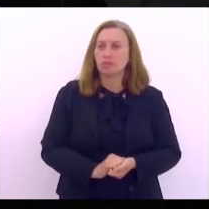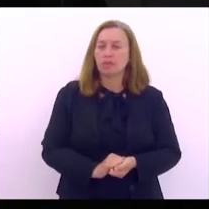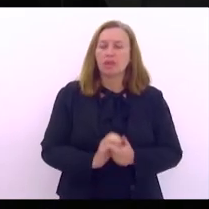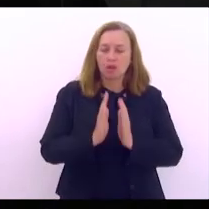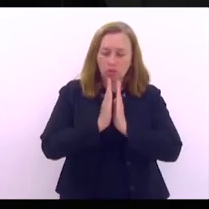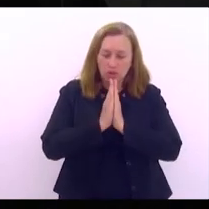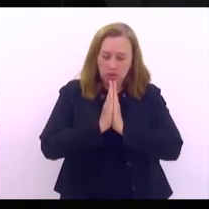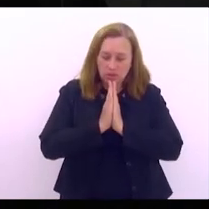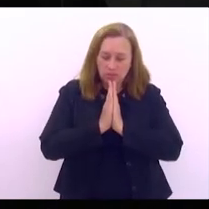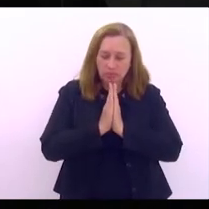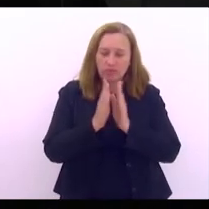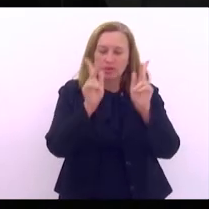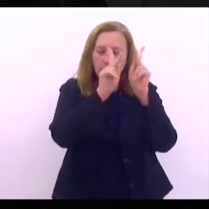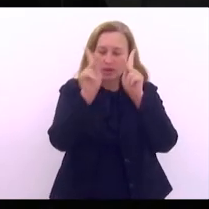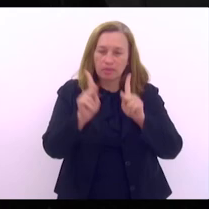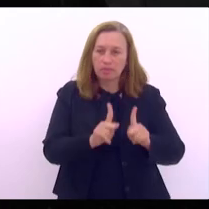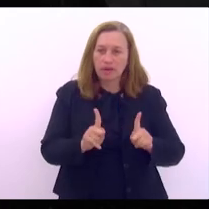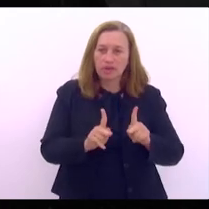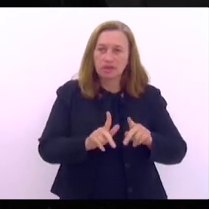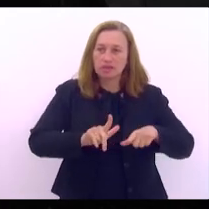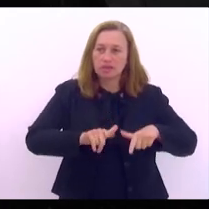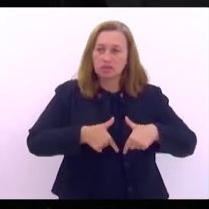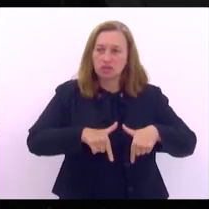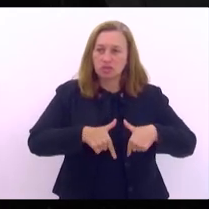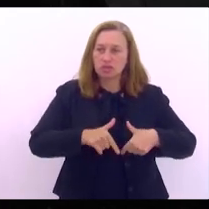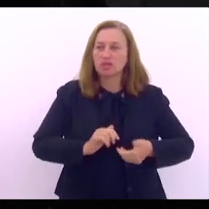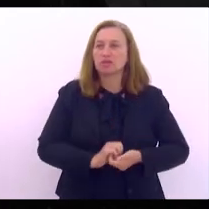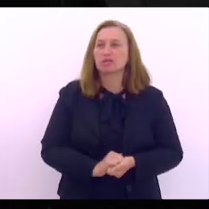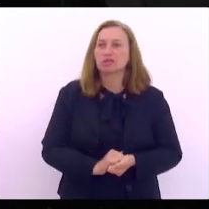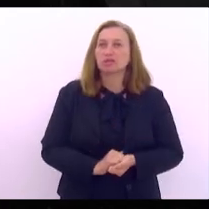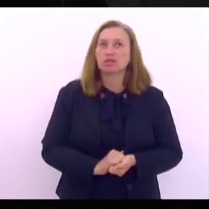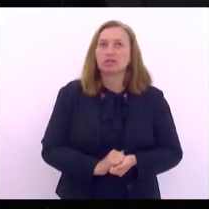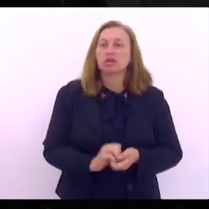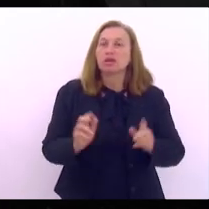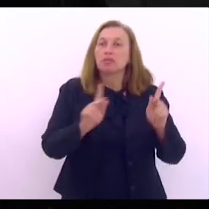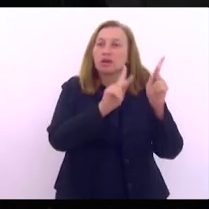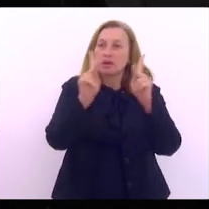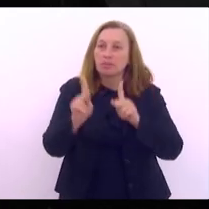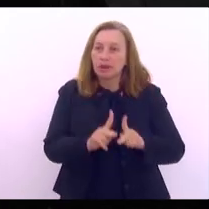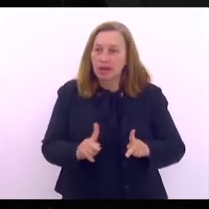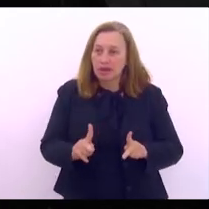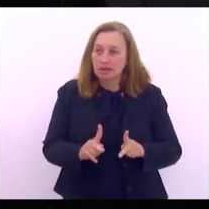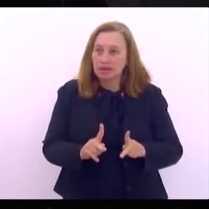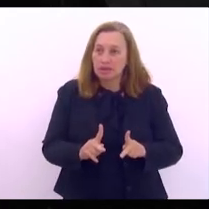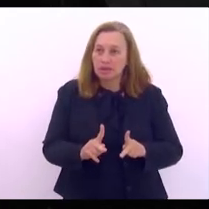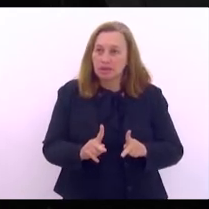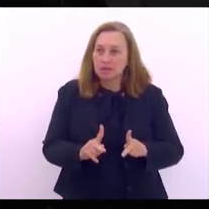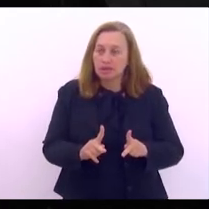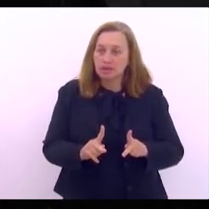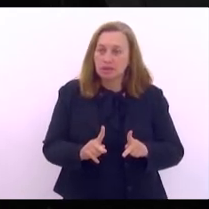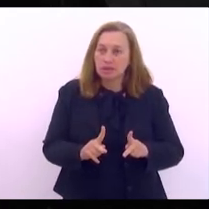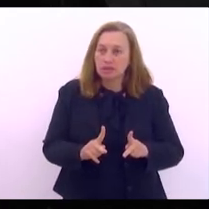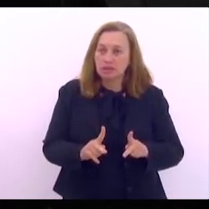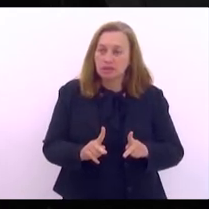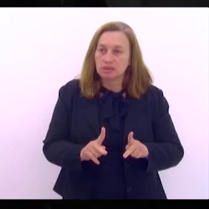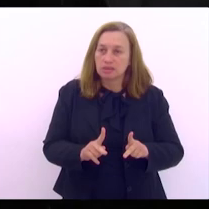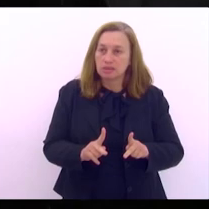Oremos pela paz em Jerusalém, pela paz em Israel e no Oriente